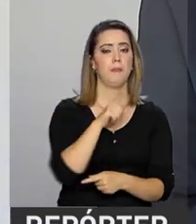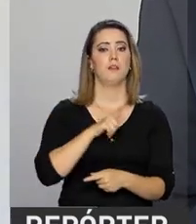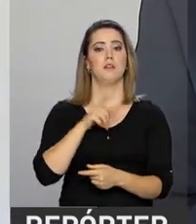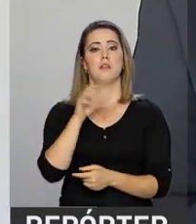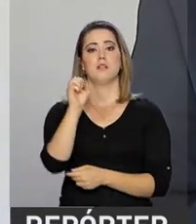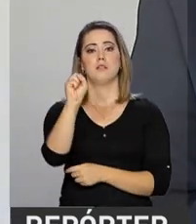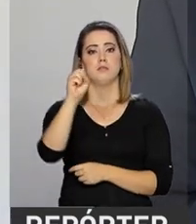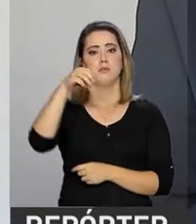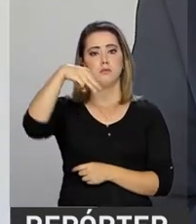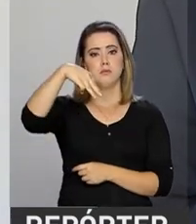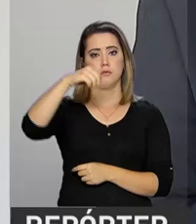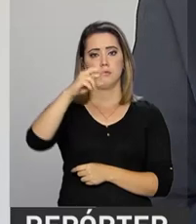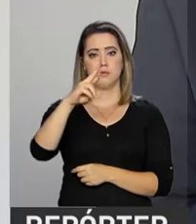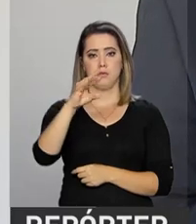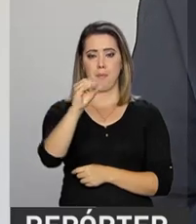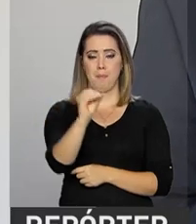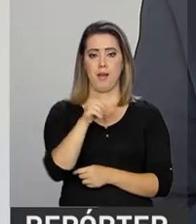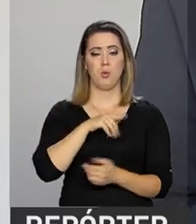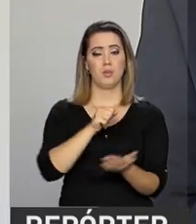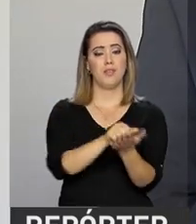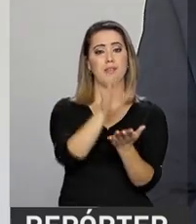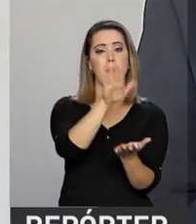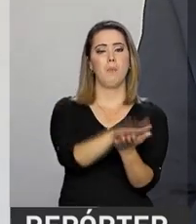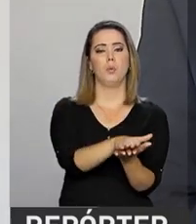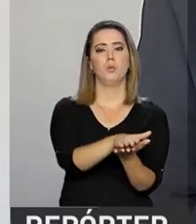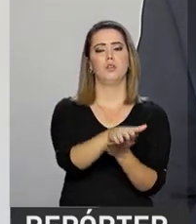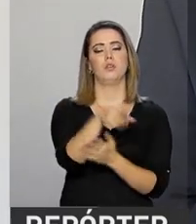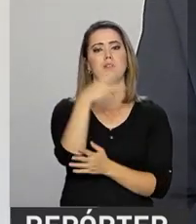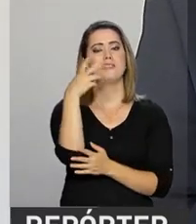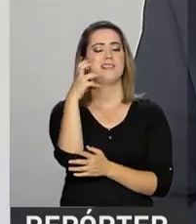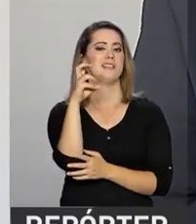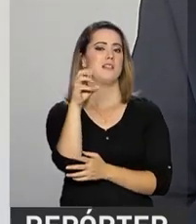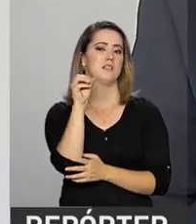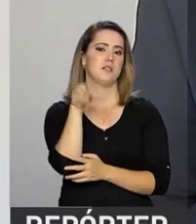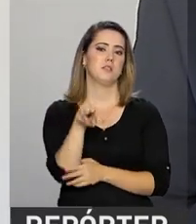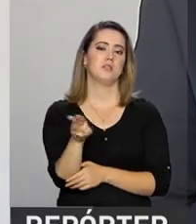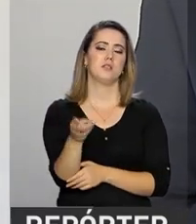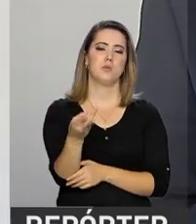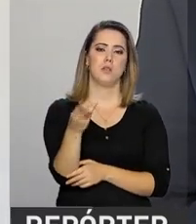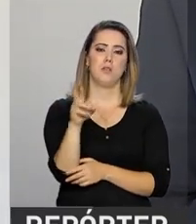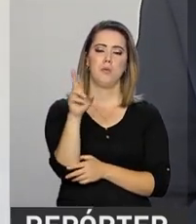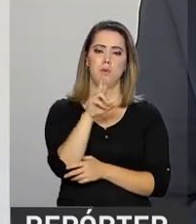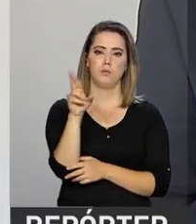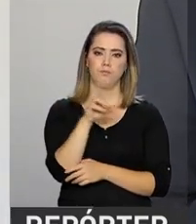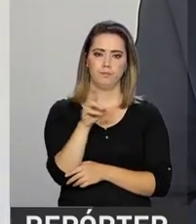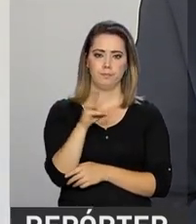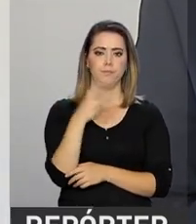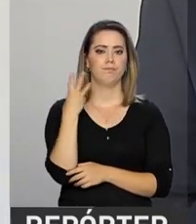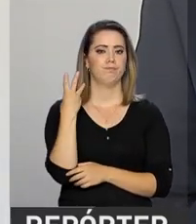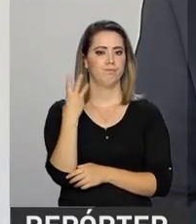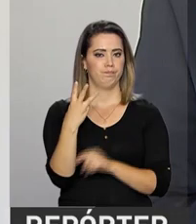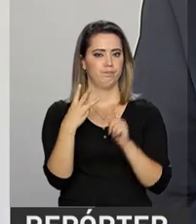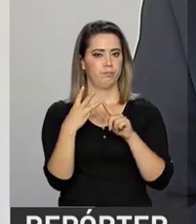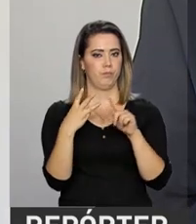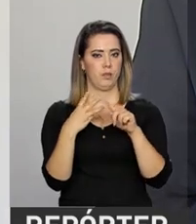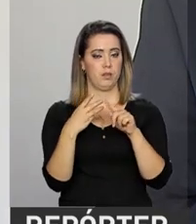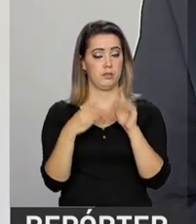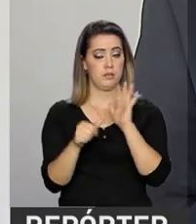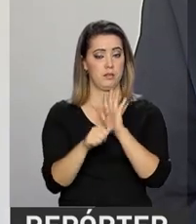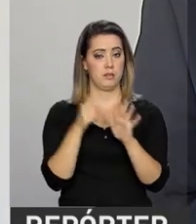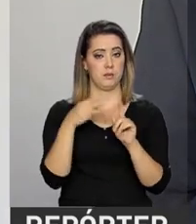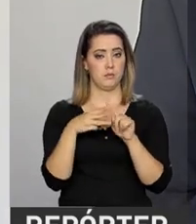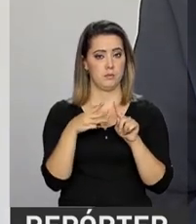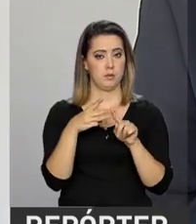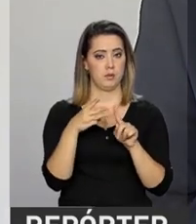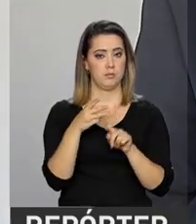multas do ibama que chegam a 350 milhões de reais as três primeiras no valor de 150 milhões de reais